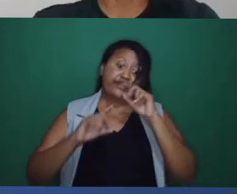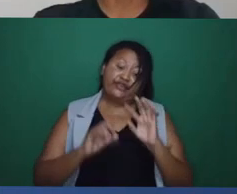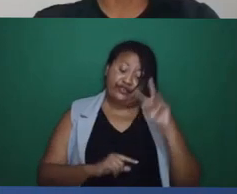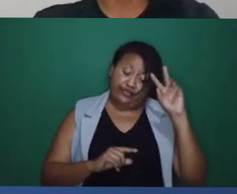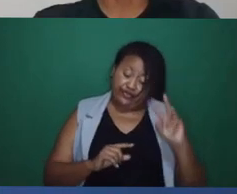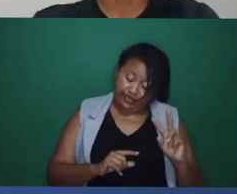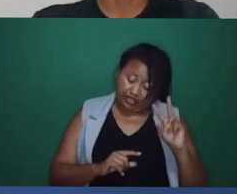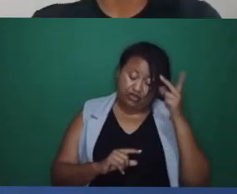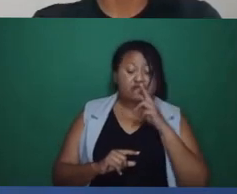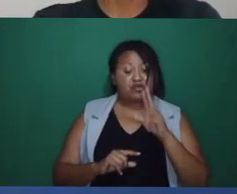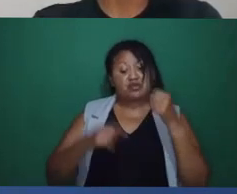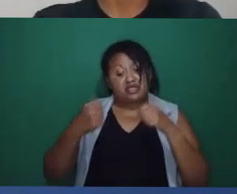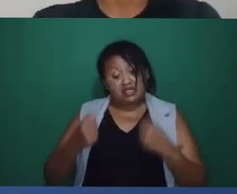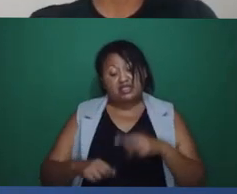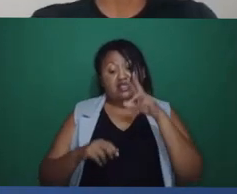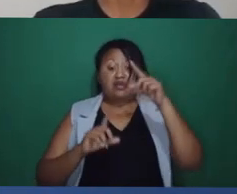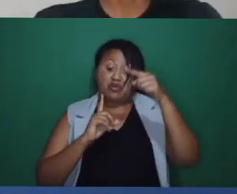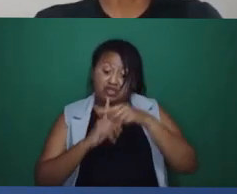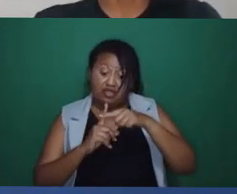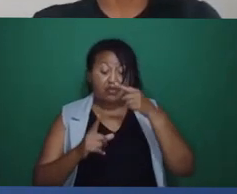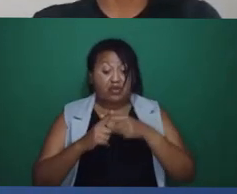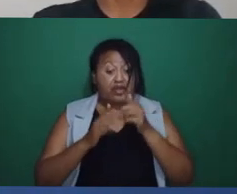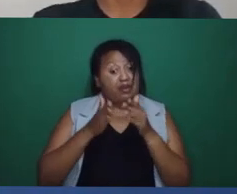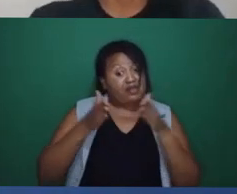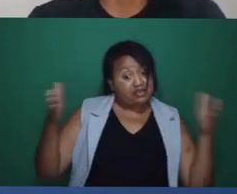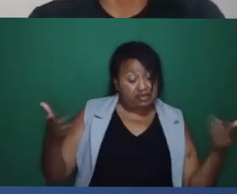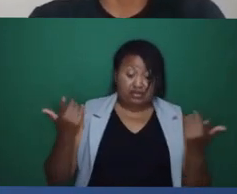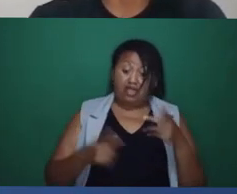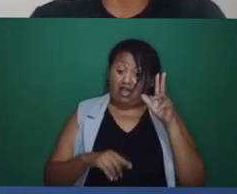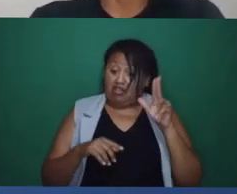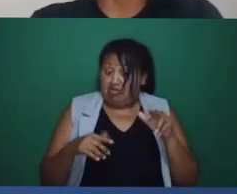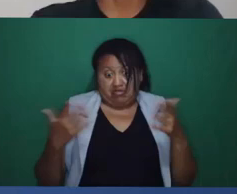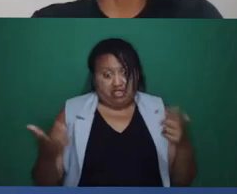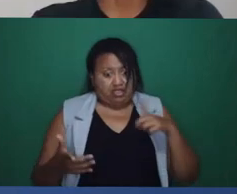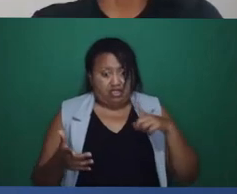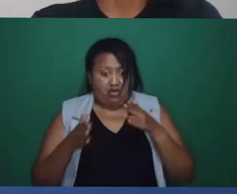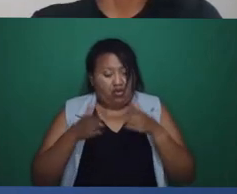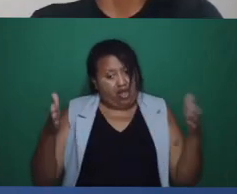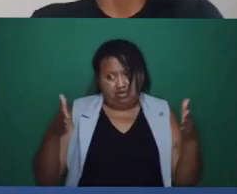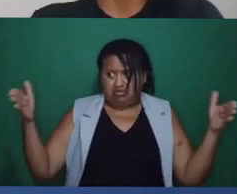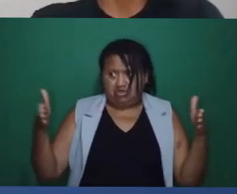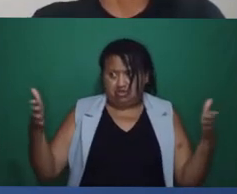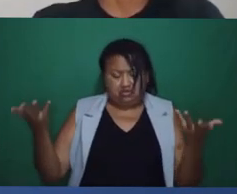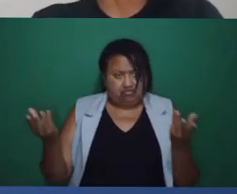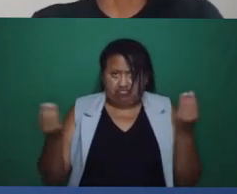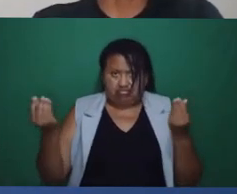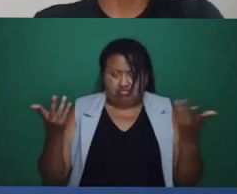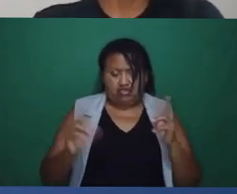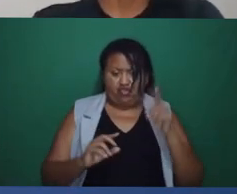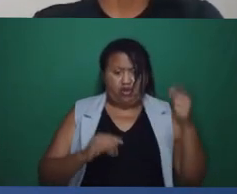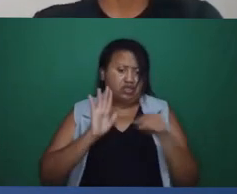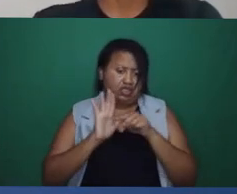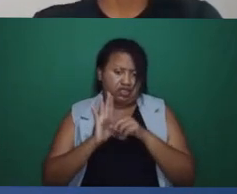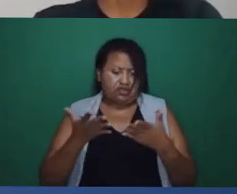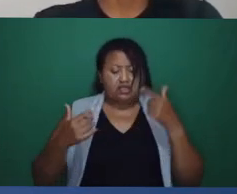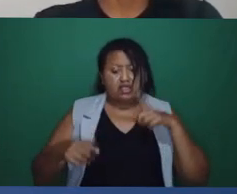ser positivo né porque a medida de um lado ele não jamais tem um lado medindo um valor negativo